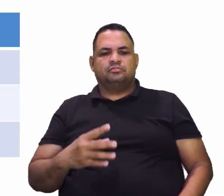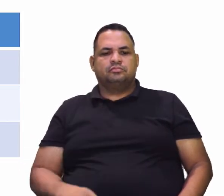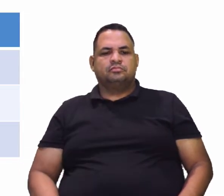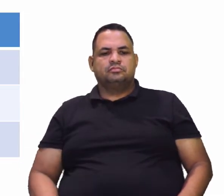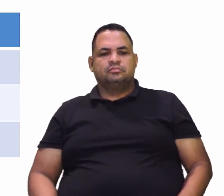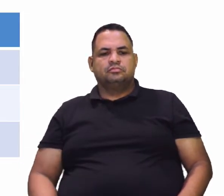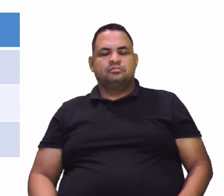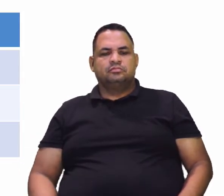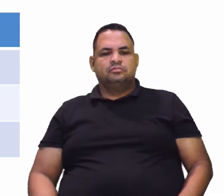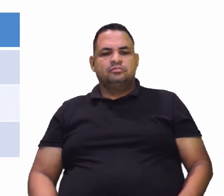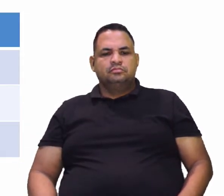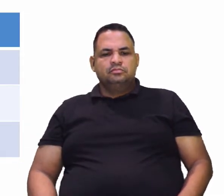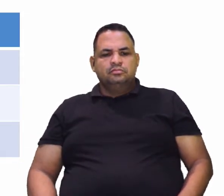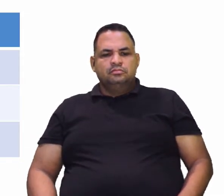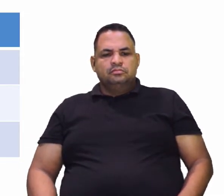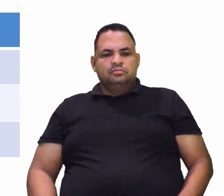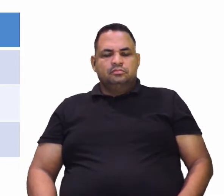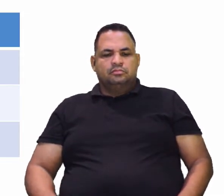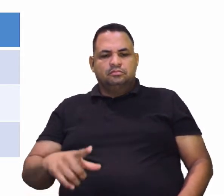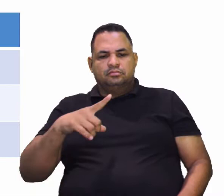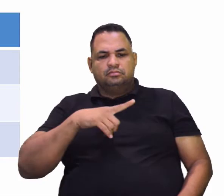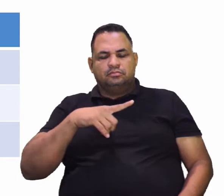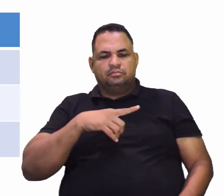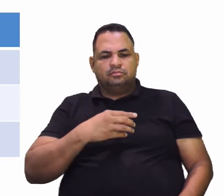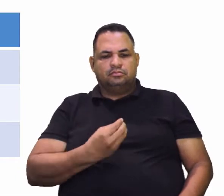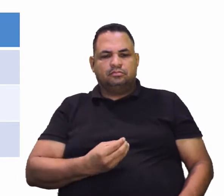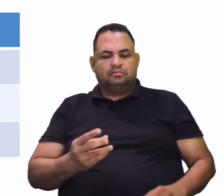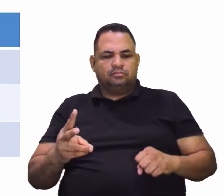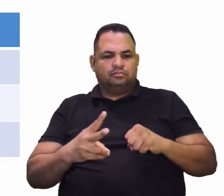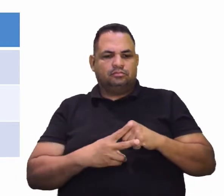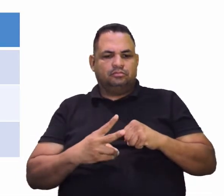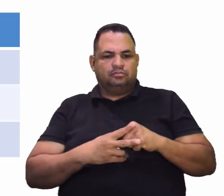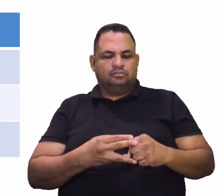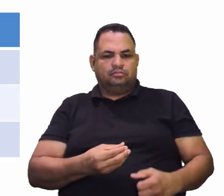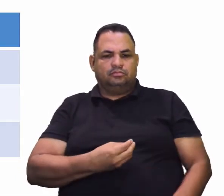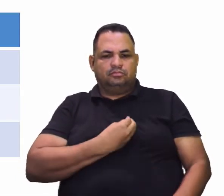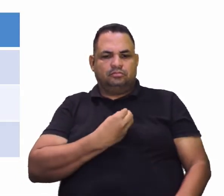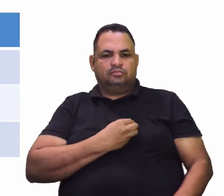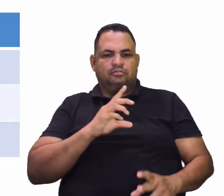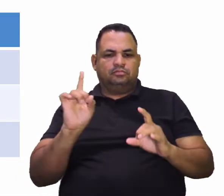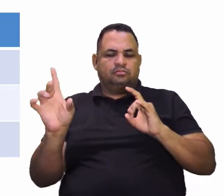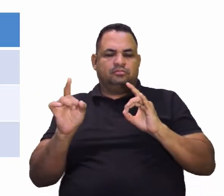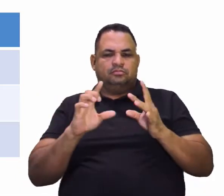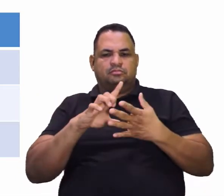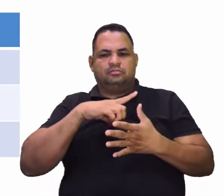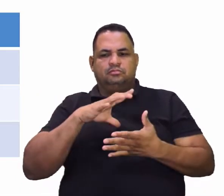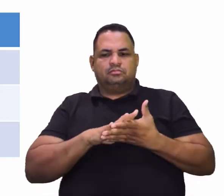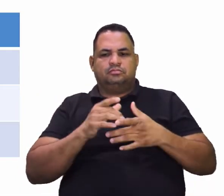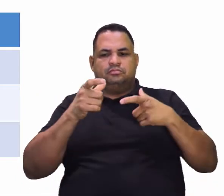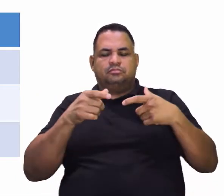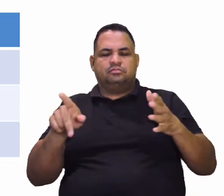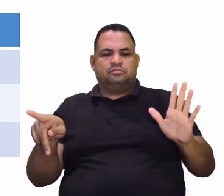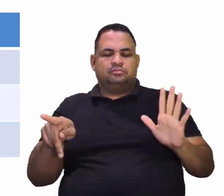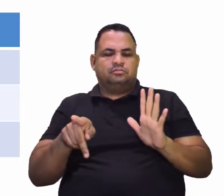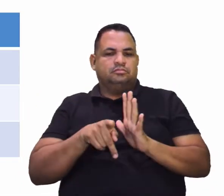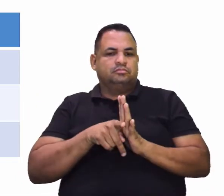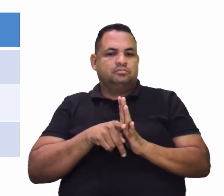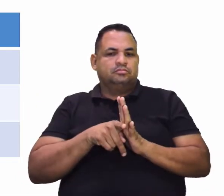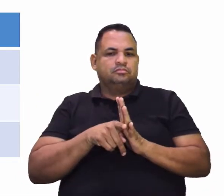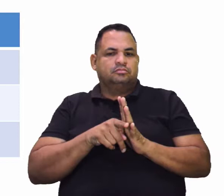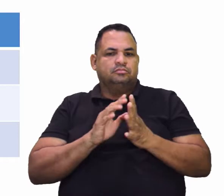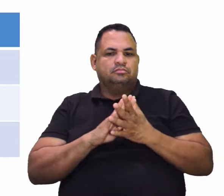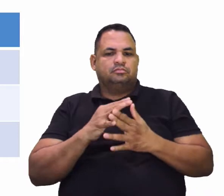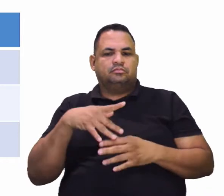be. São esses 3 aqui, ó. Só existem esses 3 no presente. Somente. Cada um tem um lugar específico com